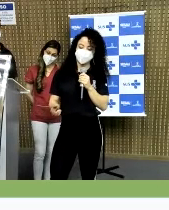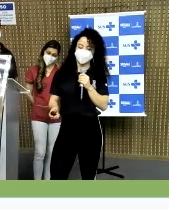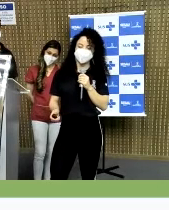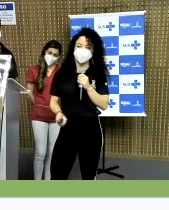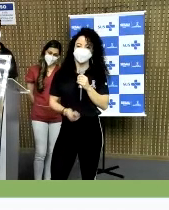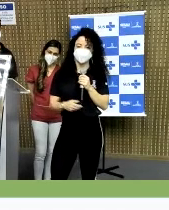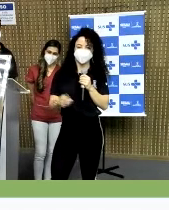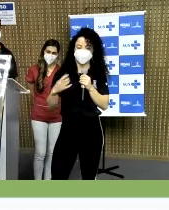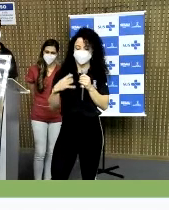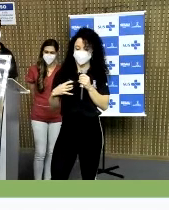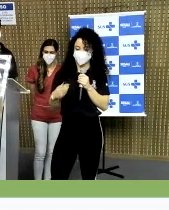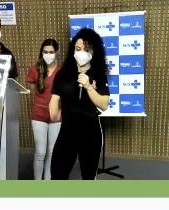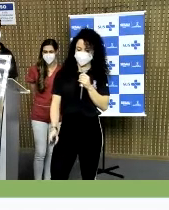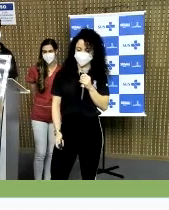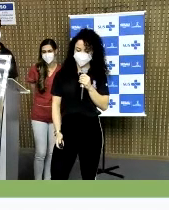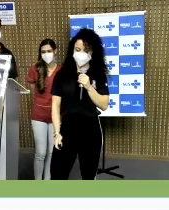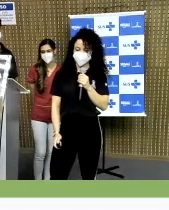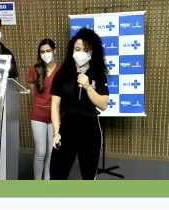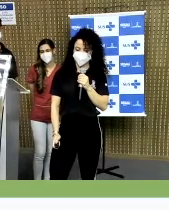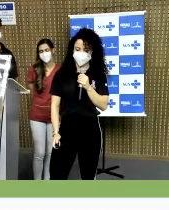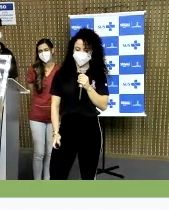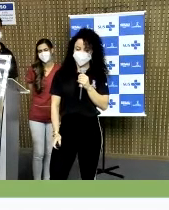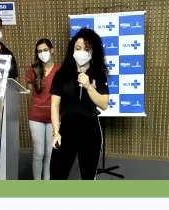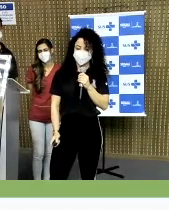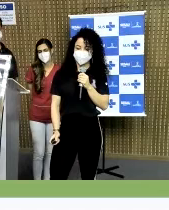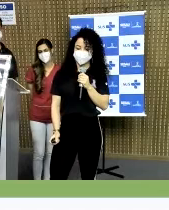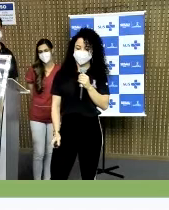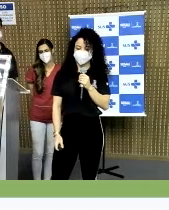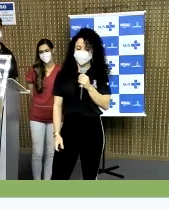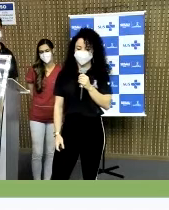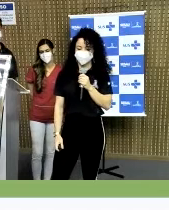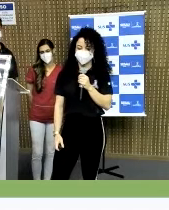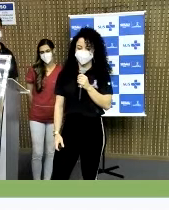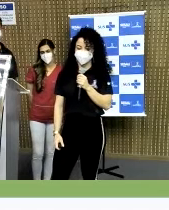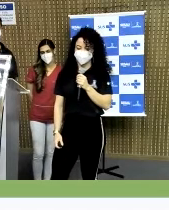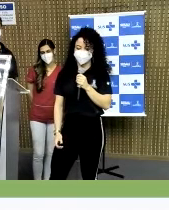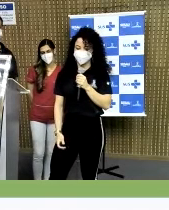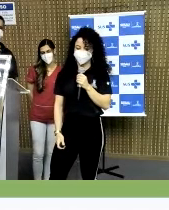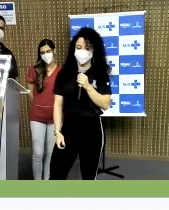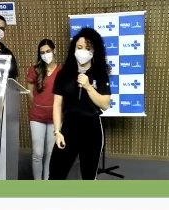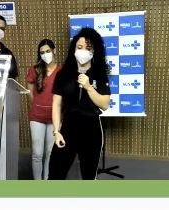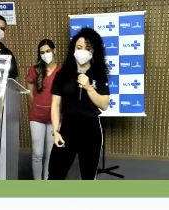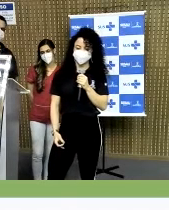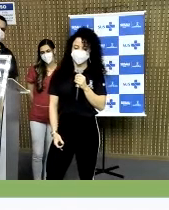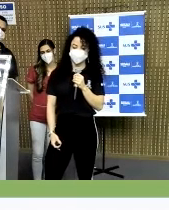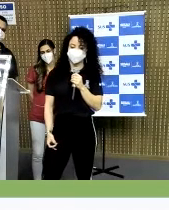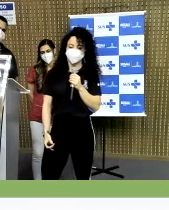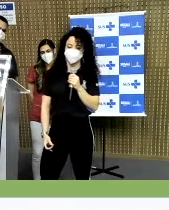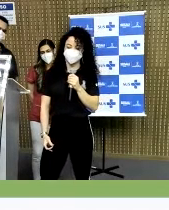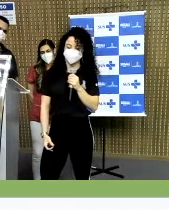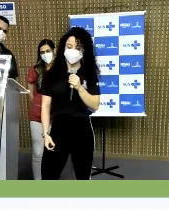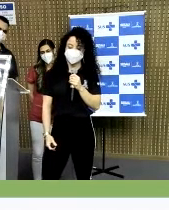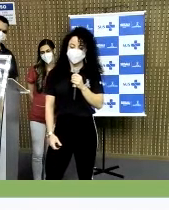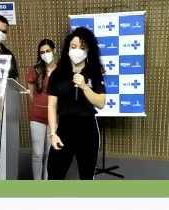nenhuma UAI, né, que é a acolhedora das crianças. Em relação à saúde do adolescente, o atendimento de adolescentes de 11 a